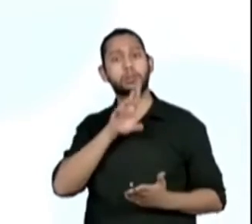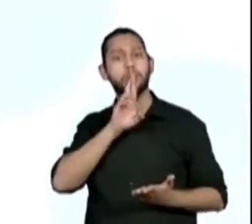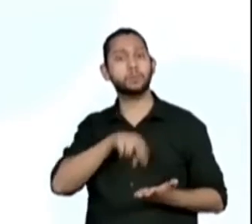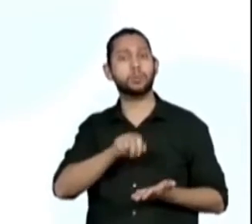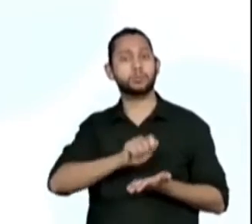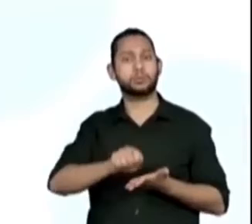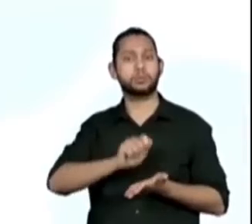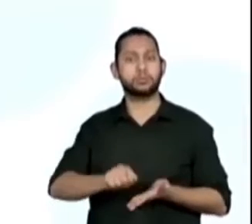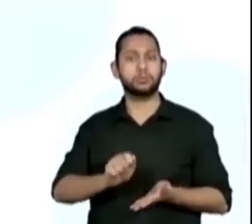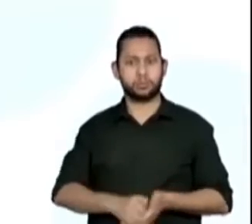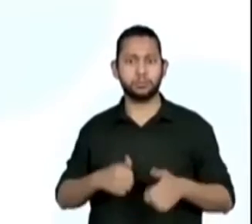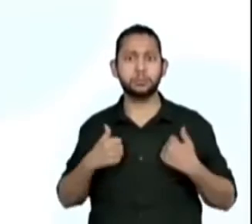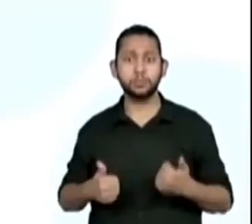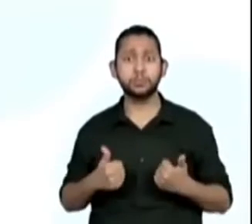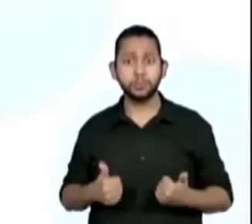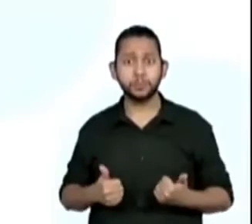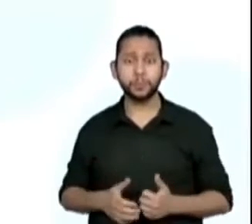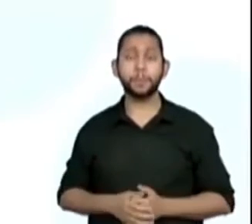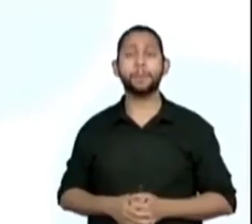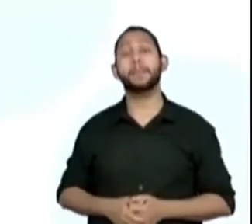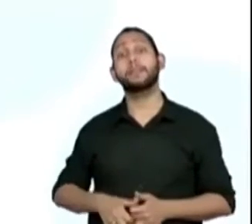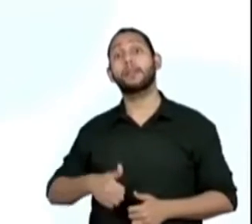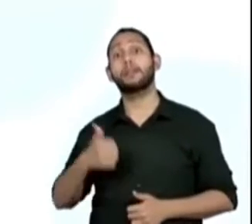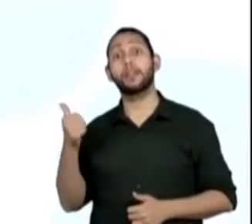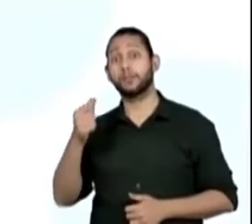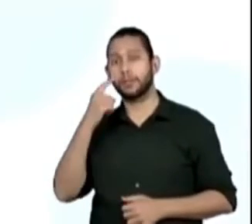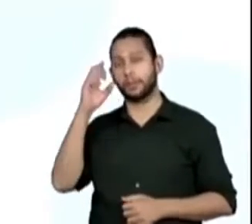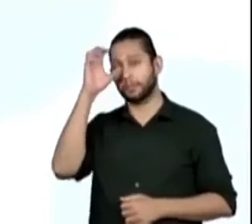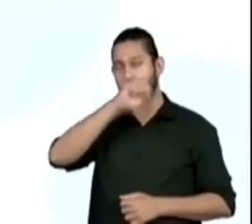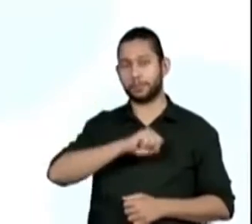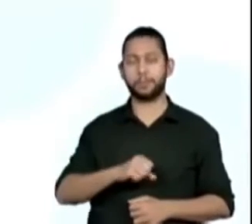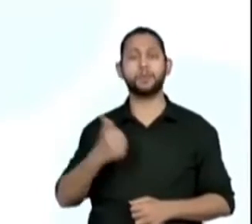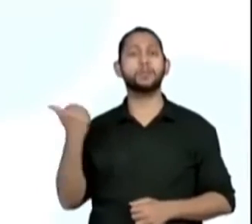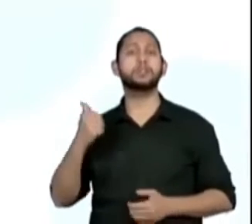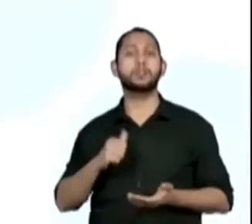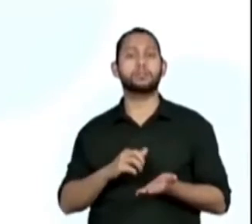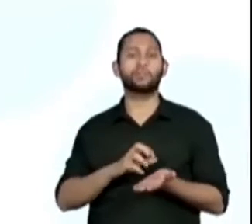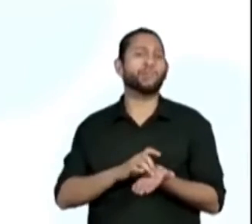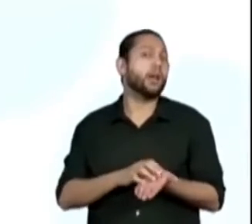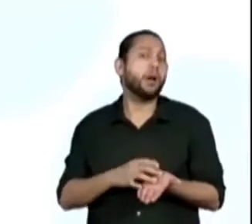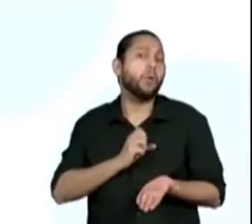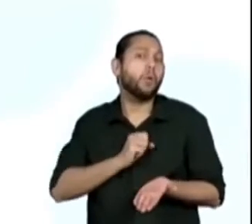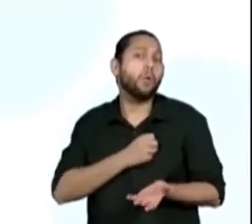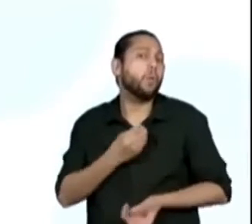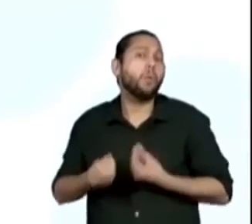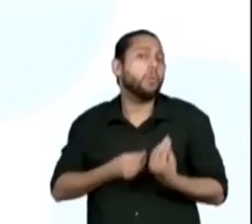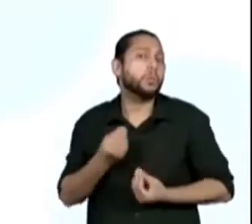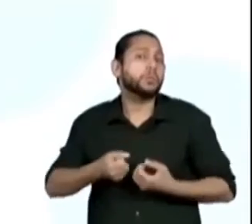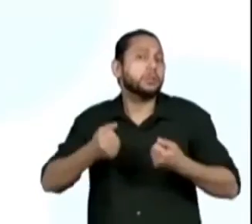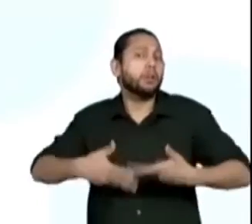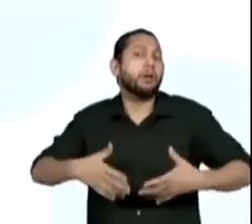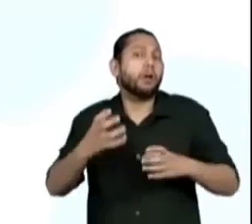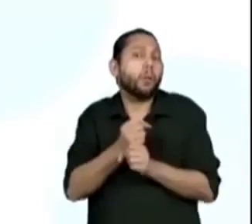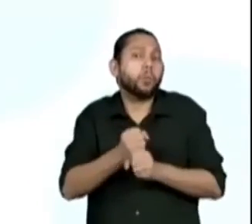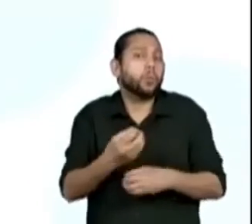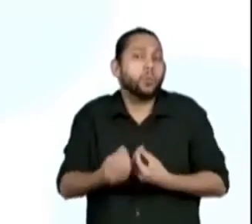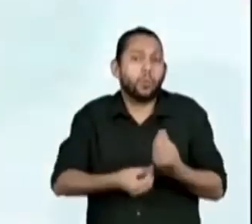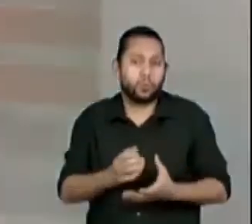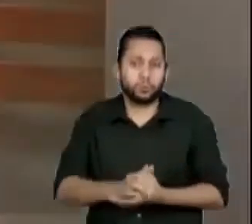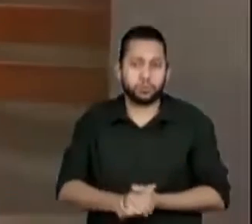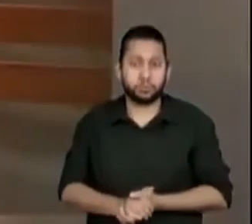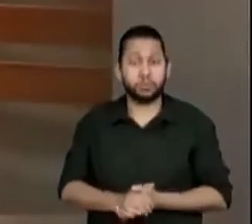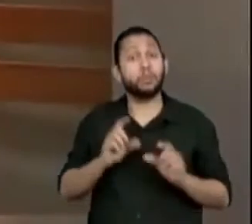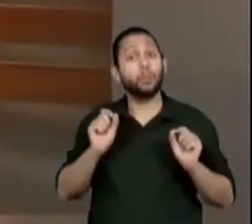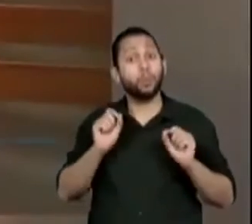tá, aluno do quarto ano? E aí, aqui, você vai ver assim, ó, como você fez os cálculos. Aí é fácil, né? Eu copiei